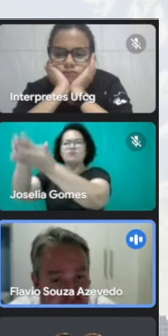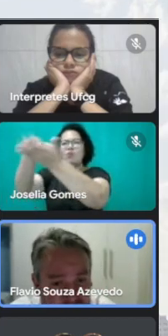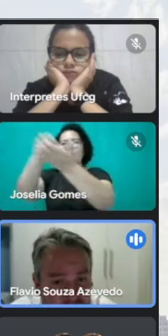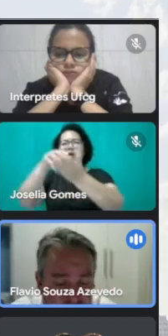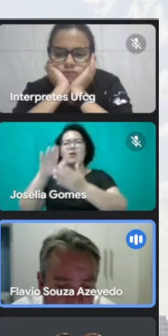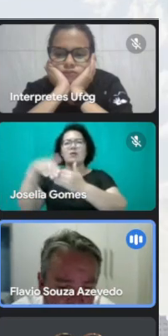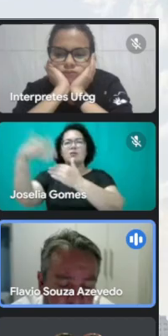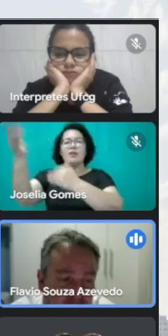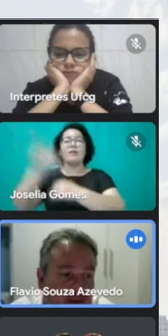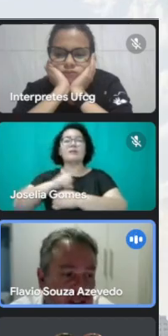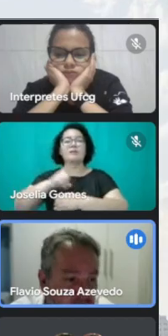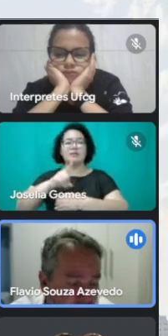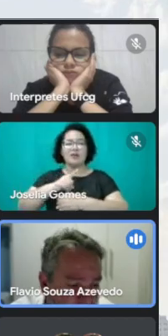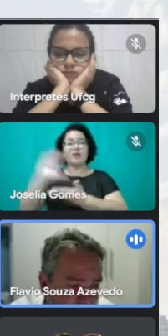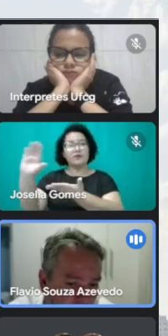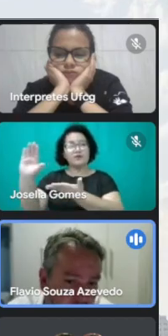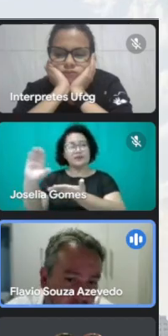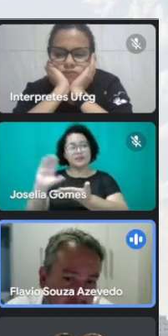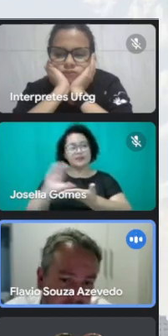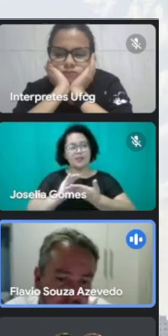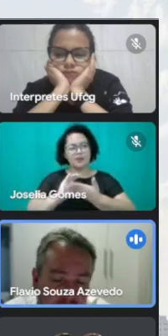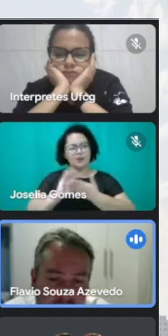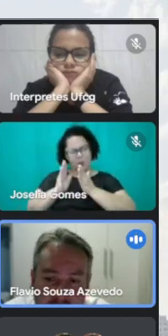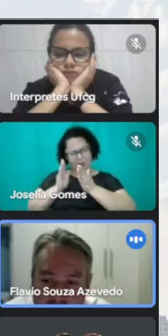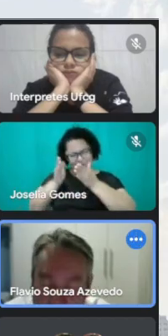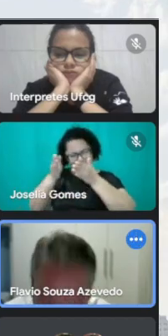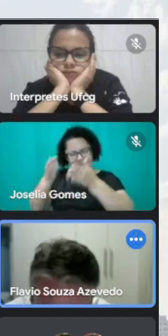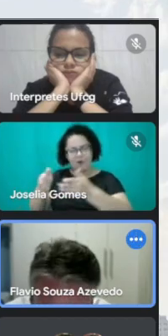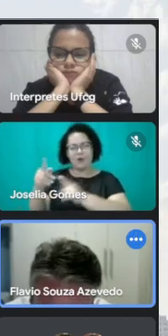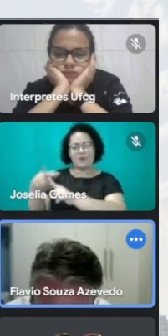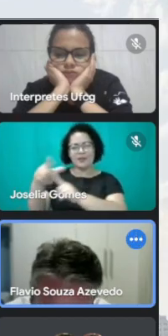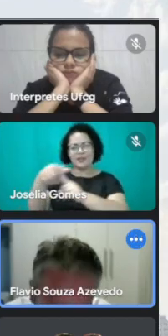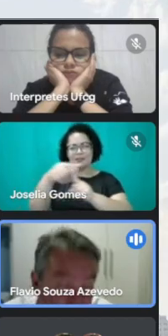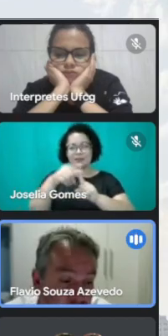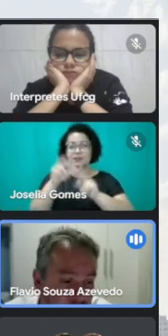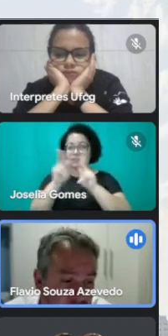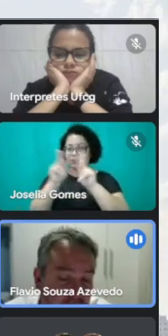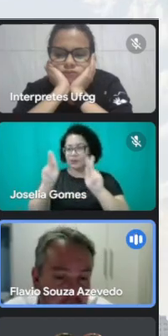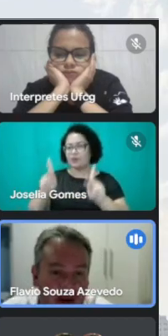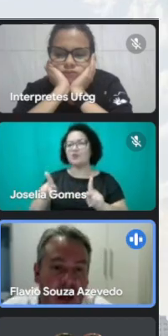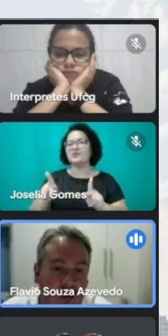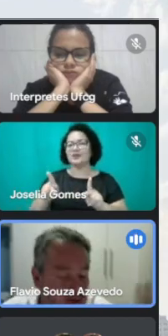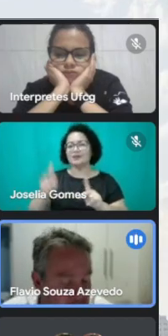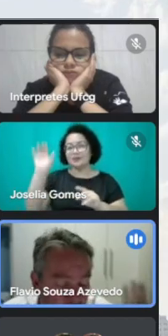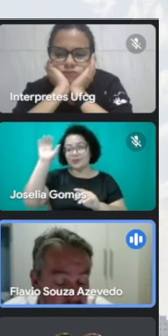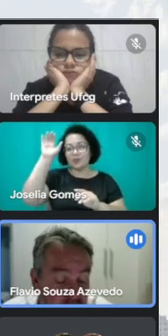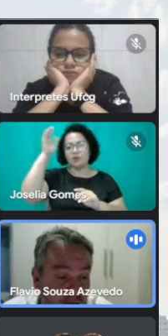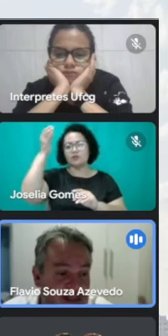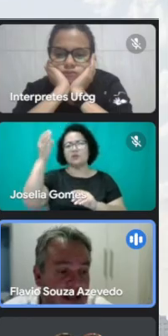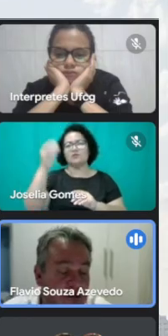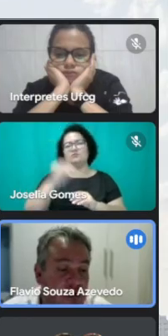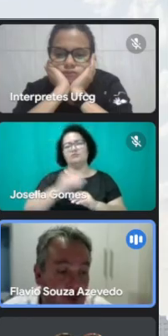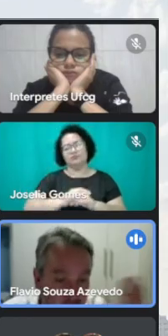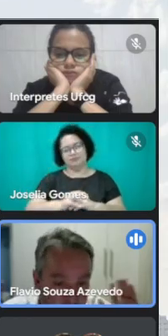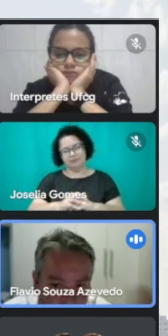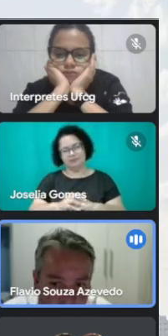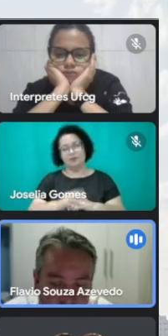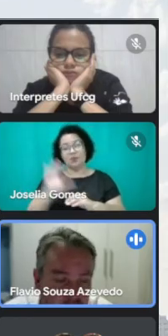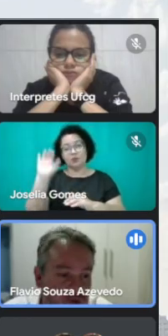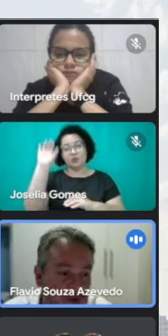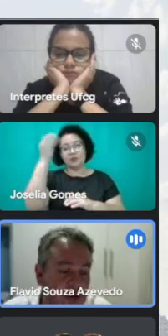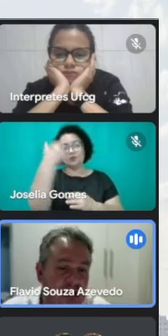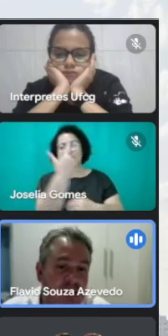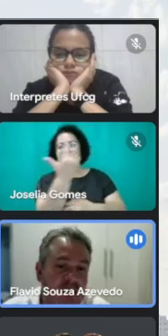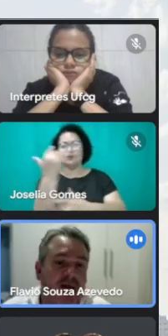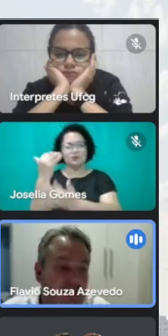um financiamento direcionado para esse tipo de solução baseada. A coisa é solução baseada na natureza. Colocou o